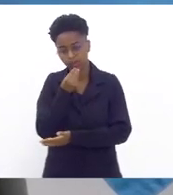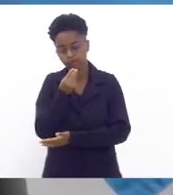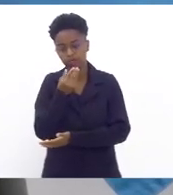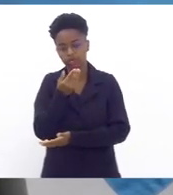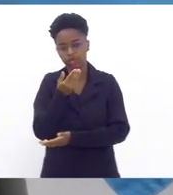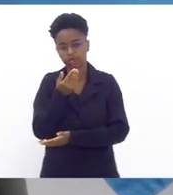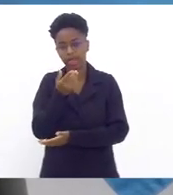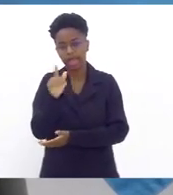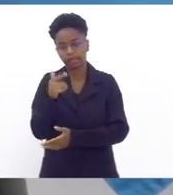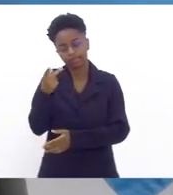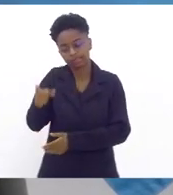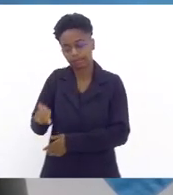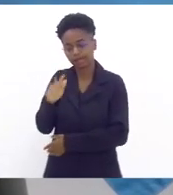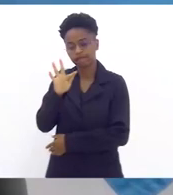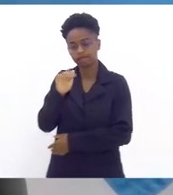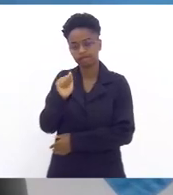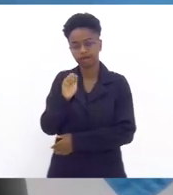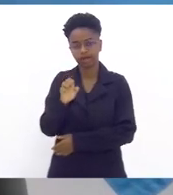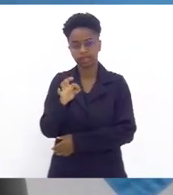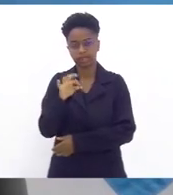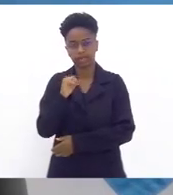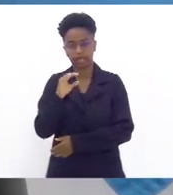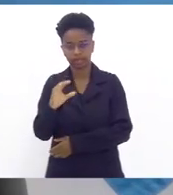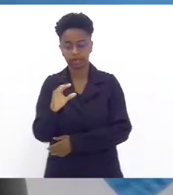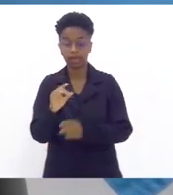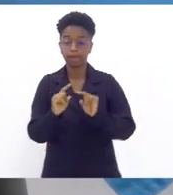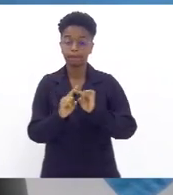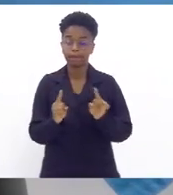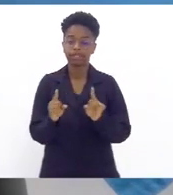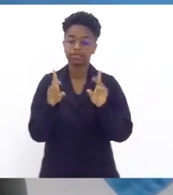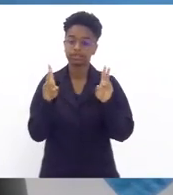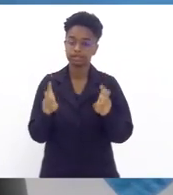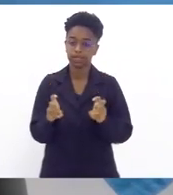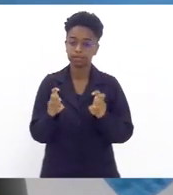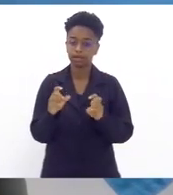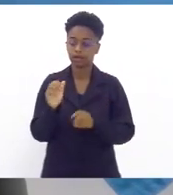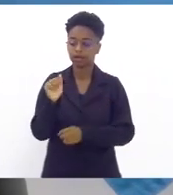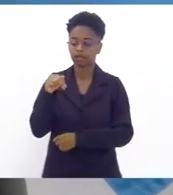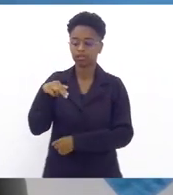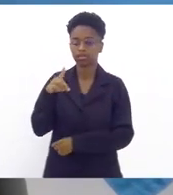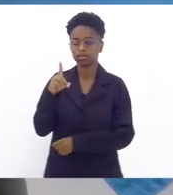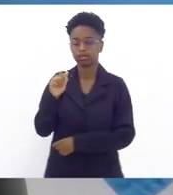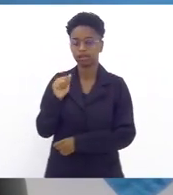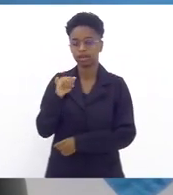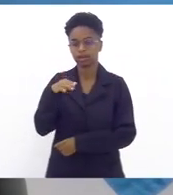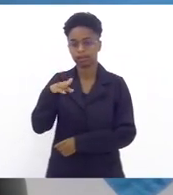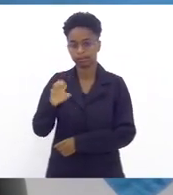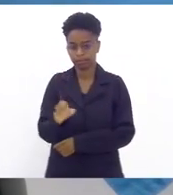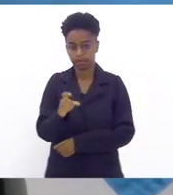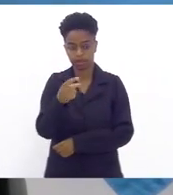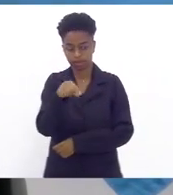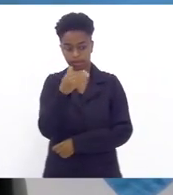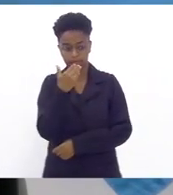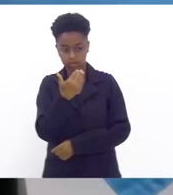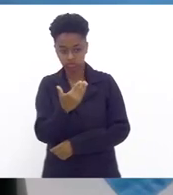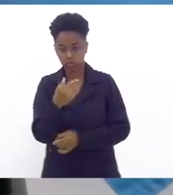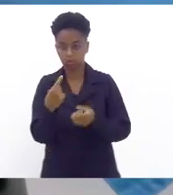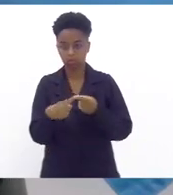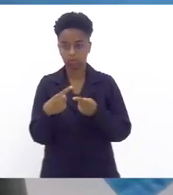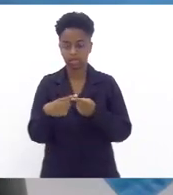da Faetec é sobre a questão do andaime que foi solicitado porque tem